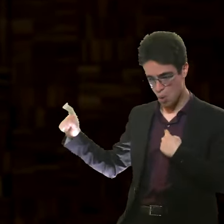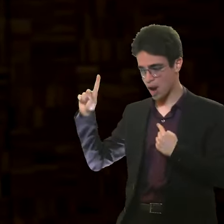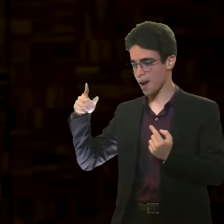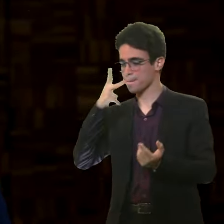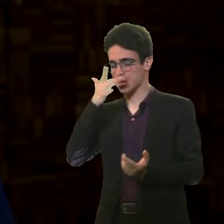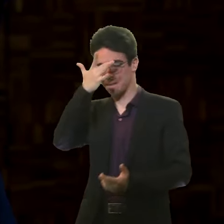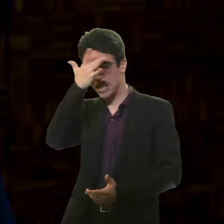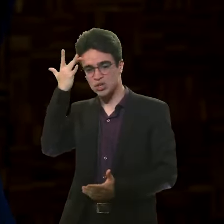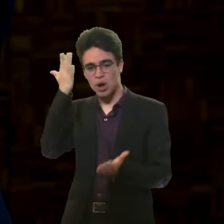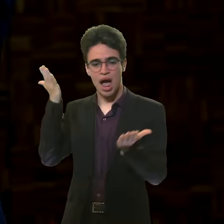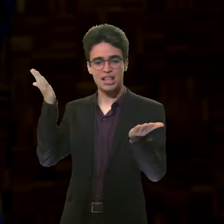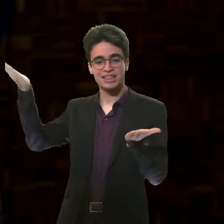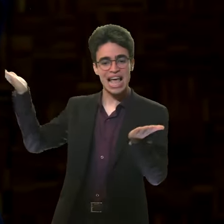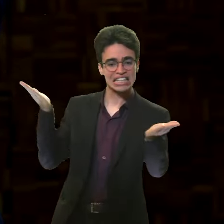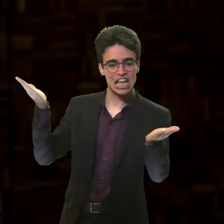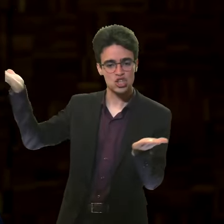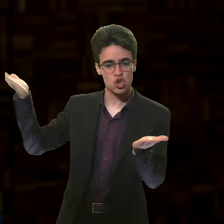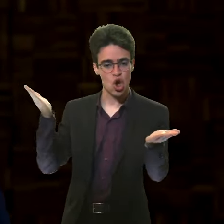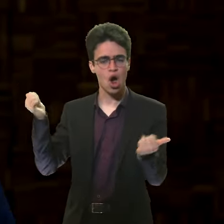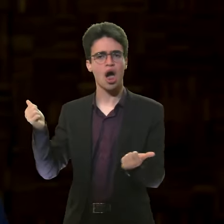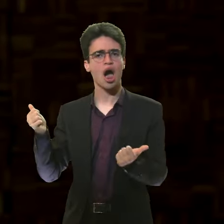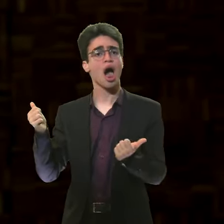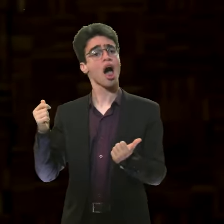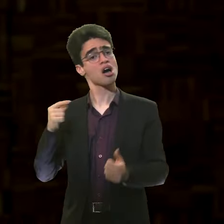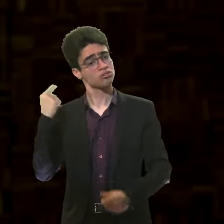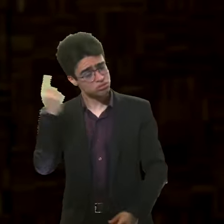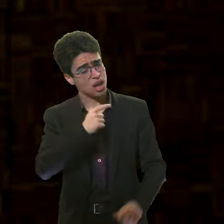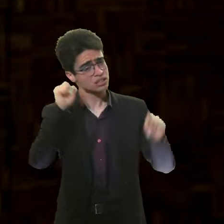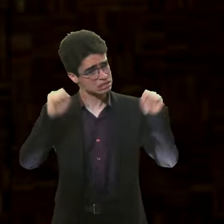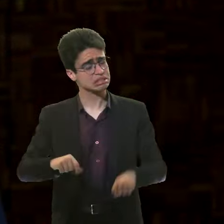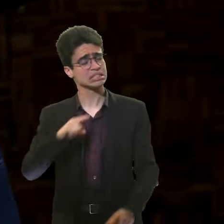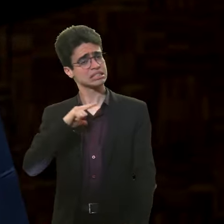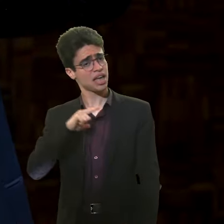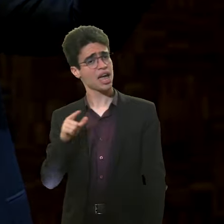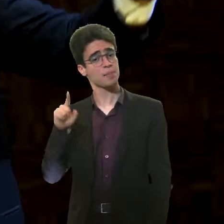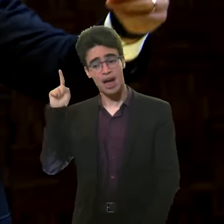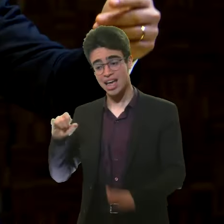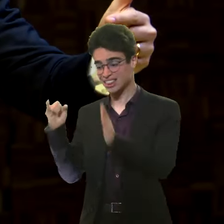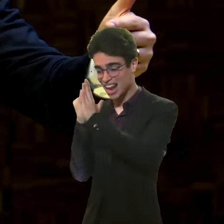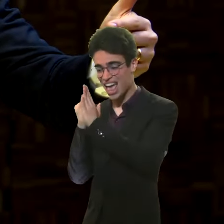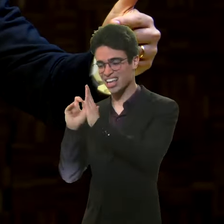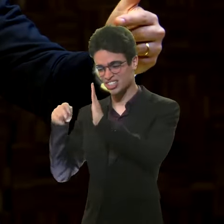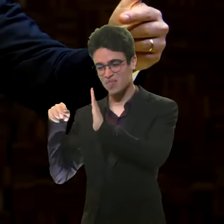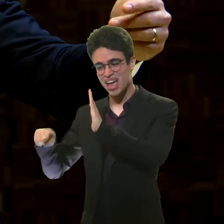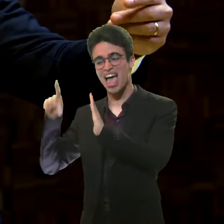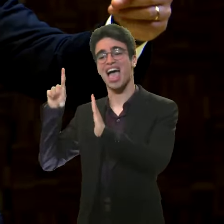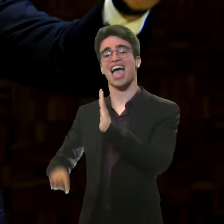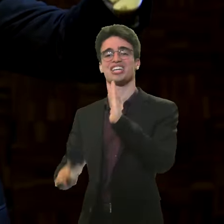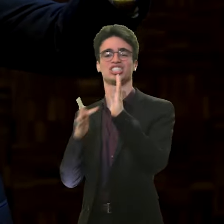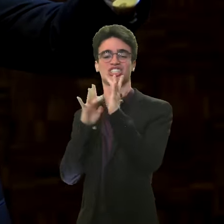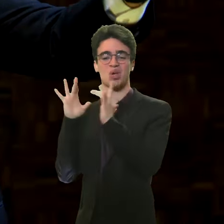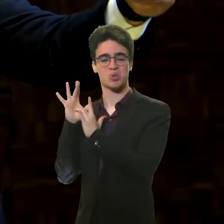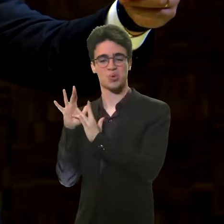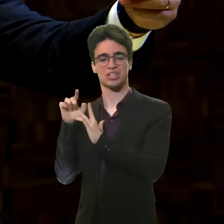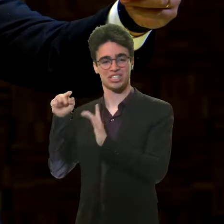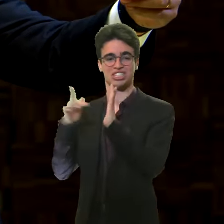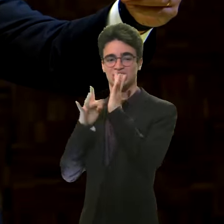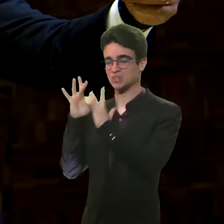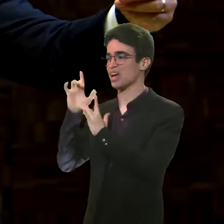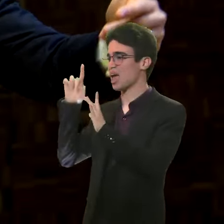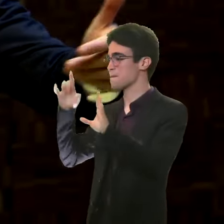temos, amém? Nós vivemos a nova aliança, Jesus veio até essa terra, Jesus é o